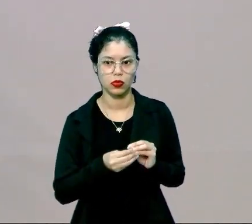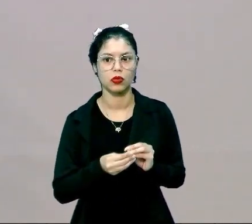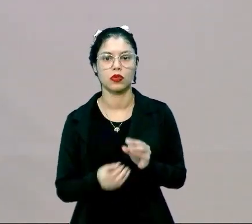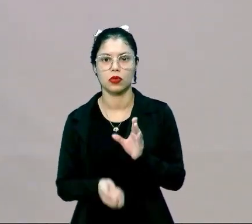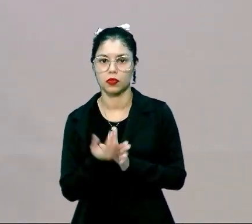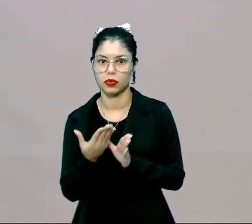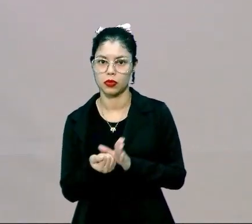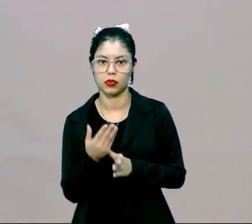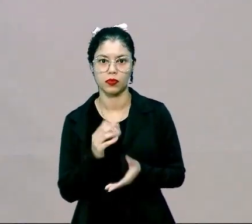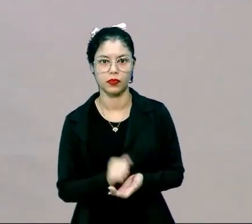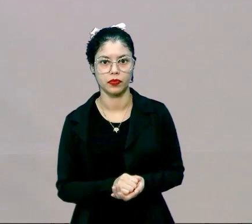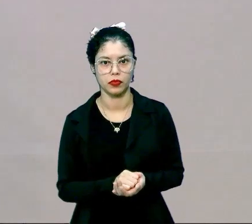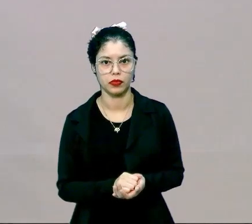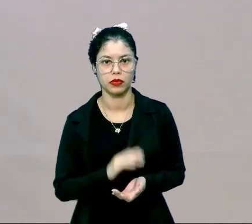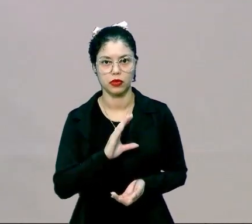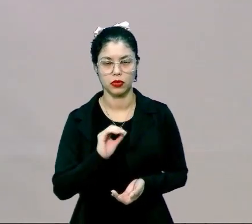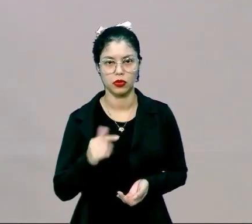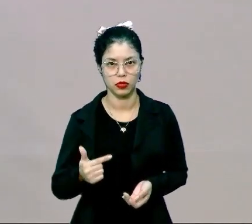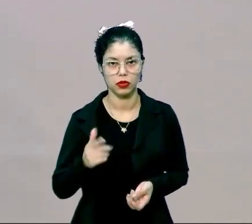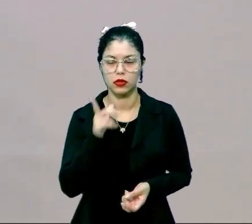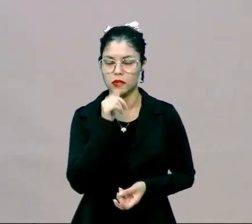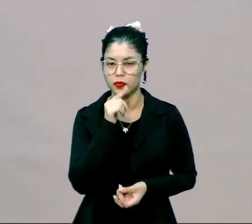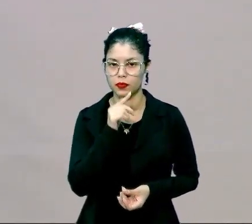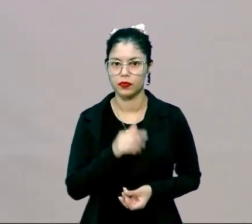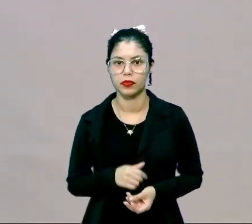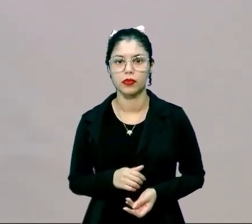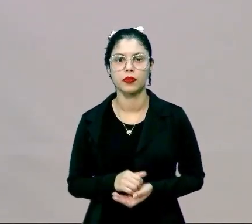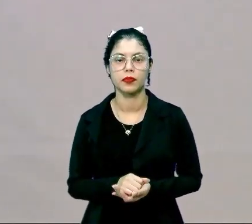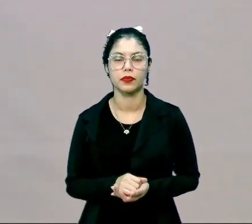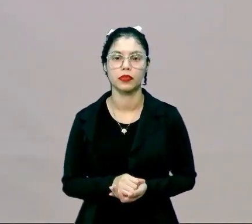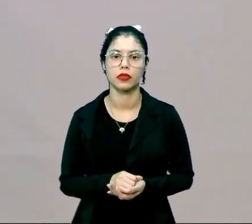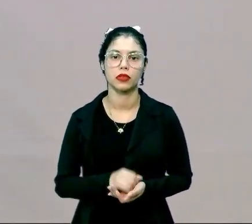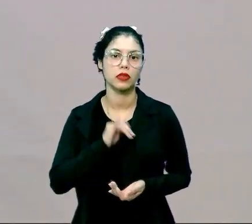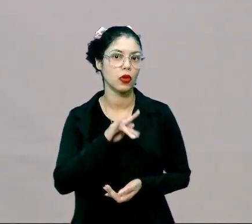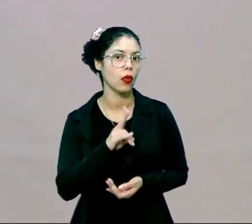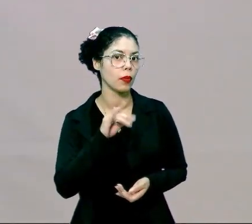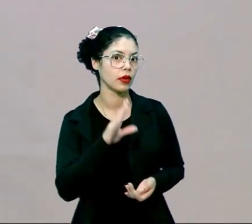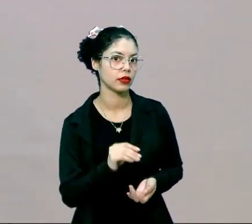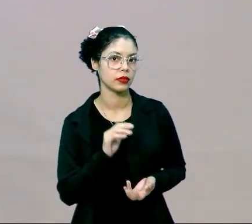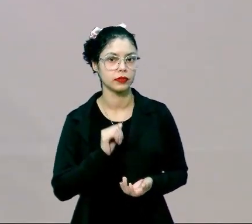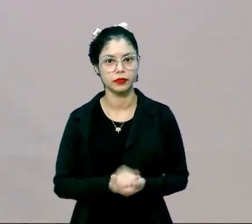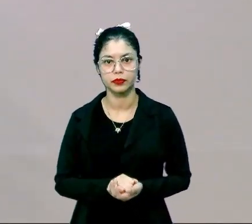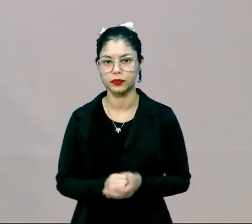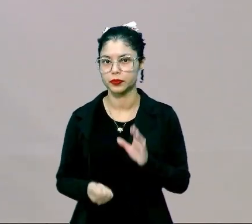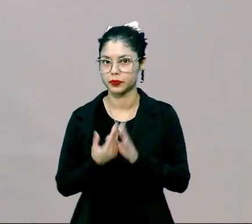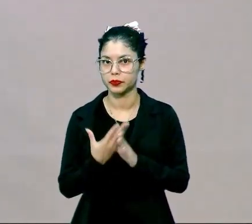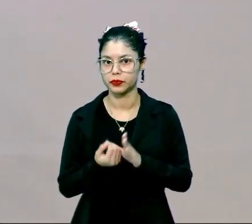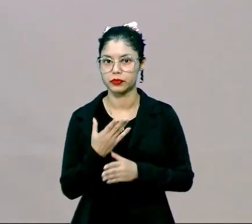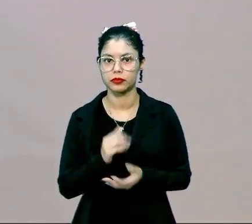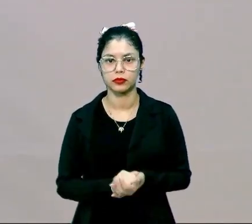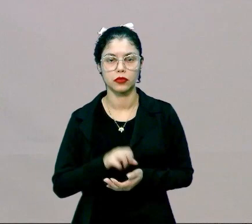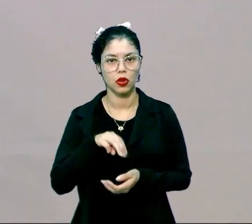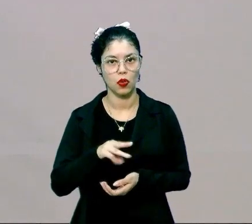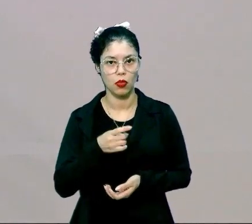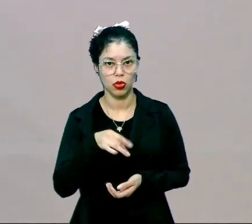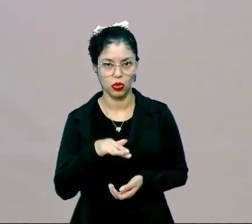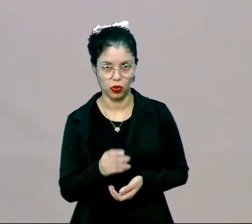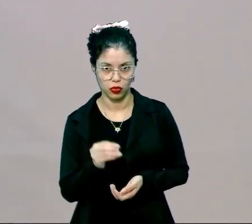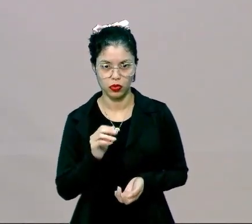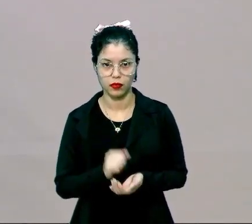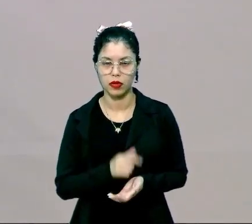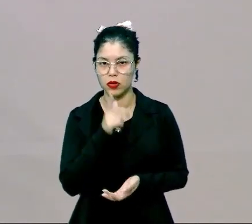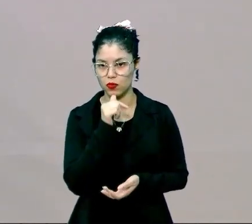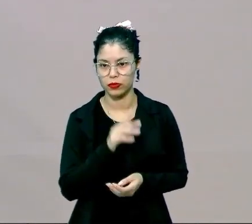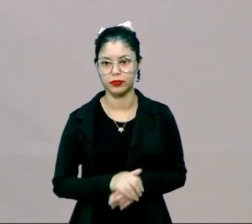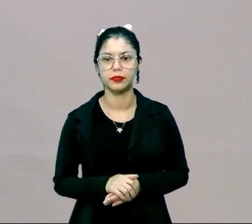o produto será CO2 e água. Se a questão estiver pedindo uma queima incompleta, o produto será monóxido